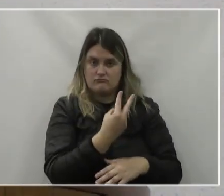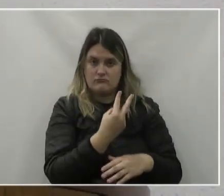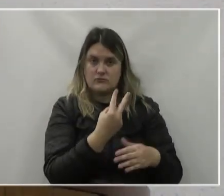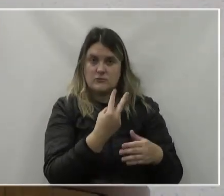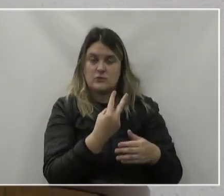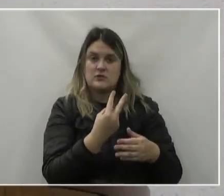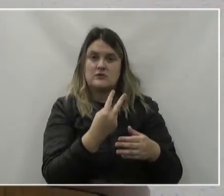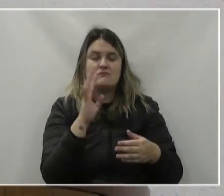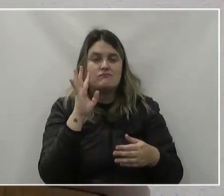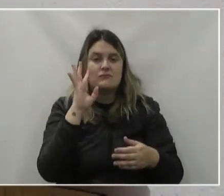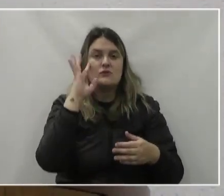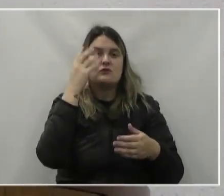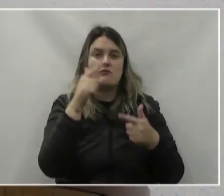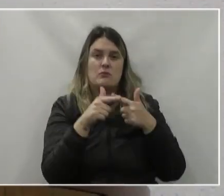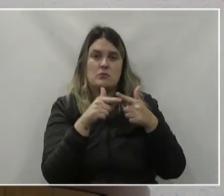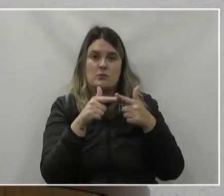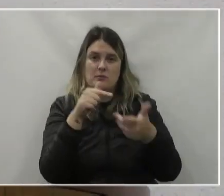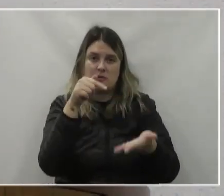da discussão, que é